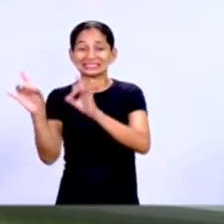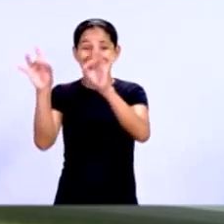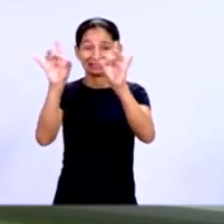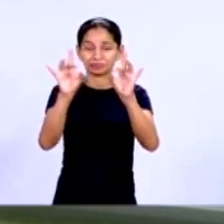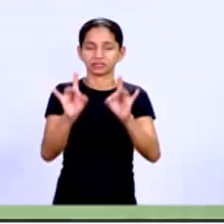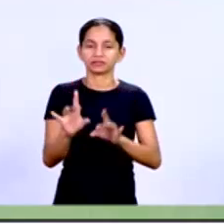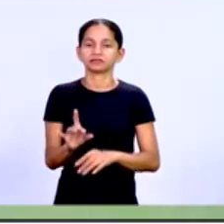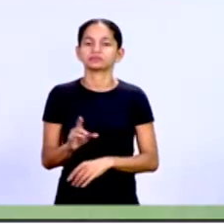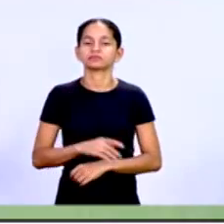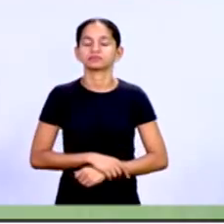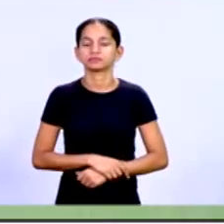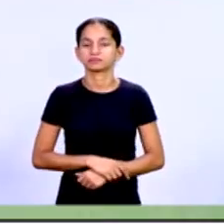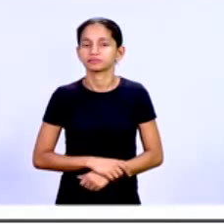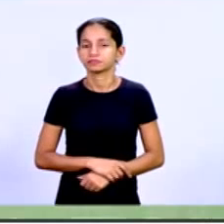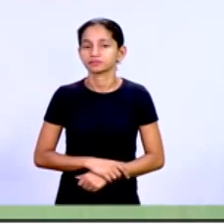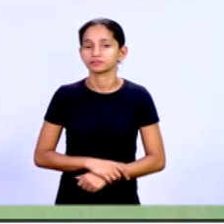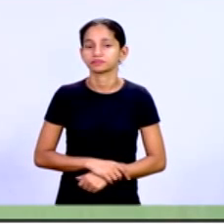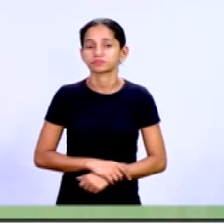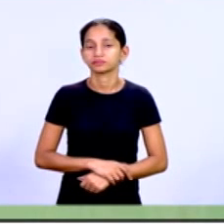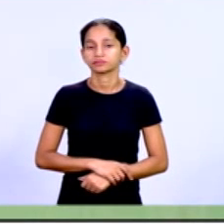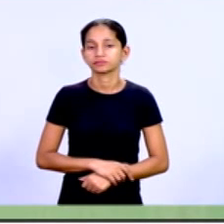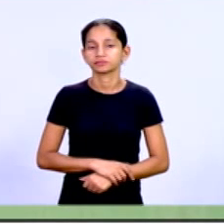Vamos em frente.